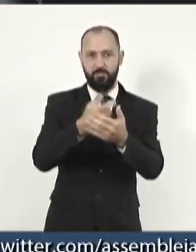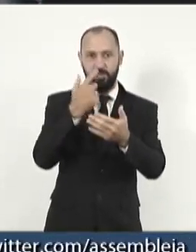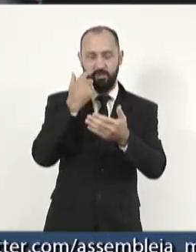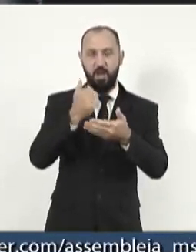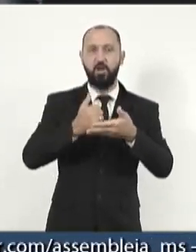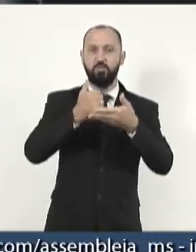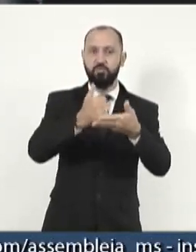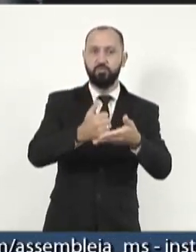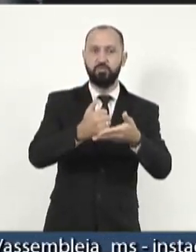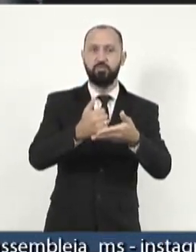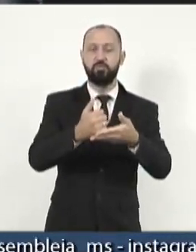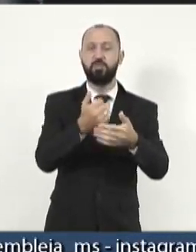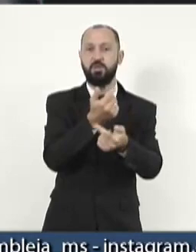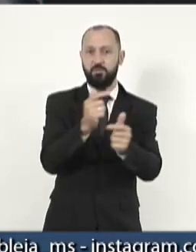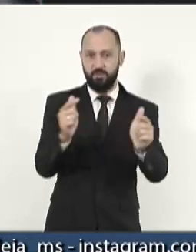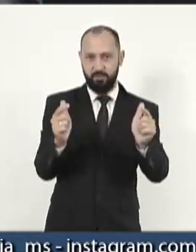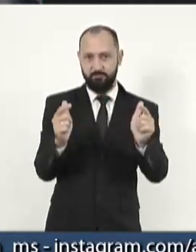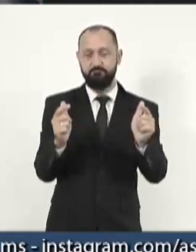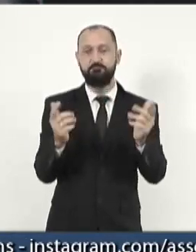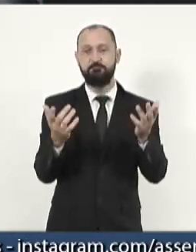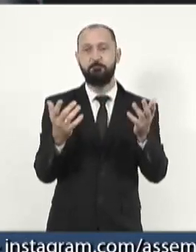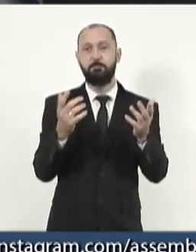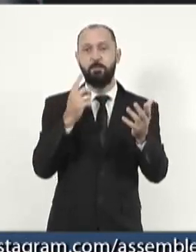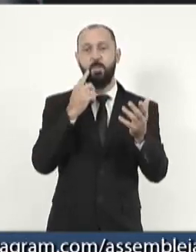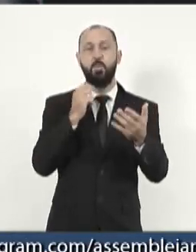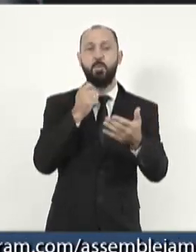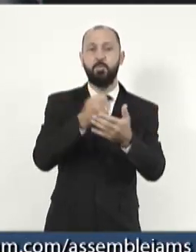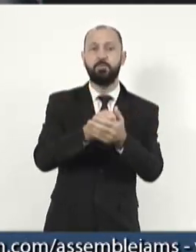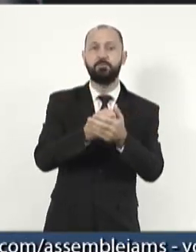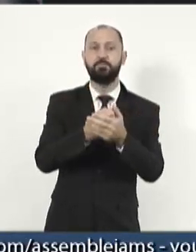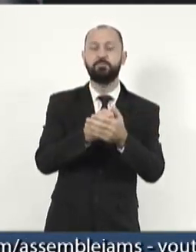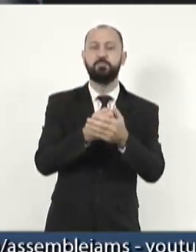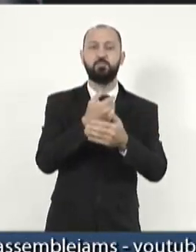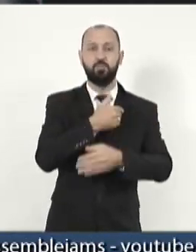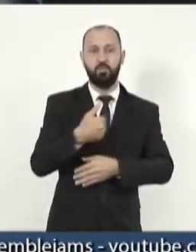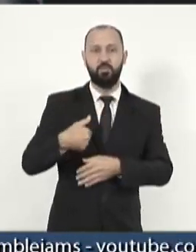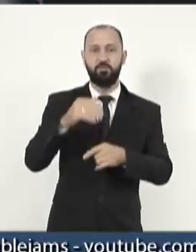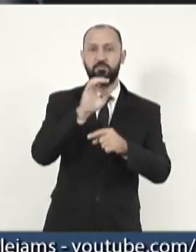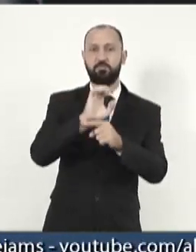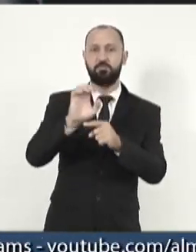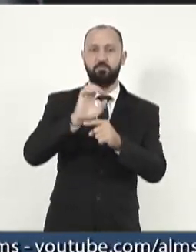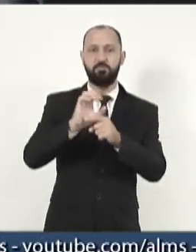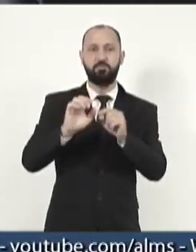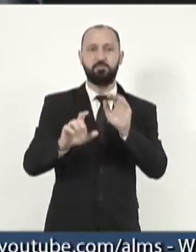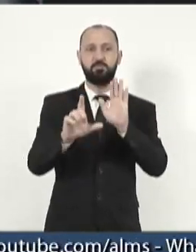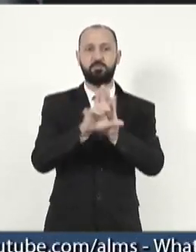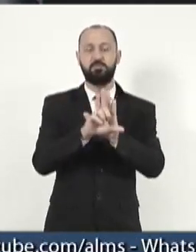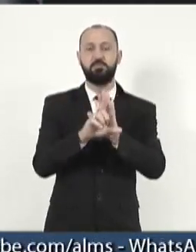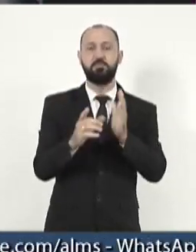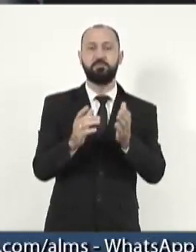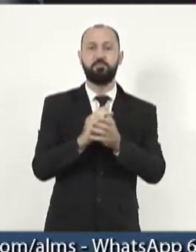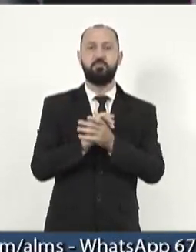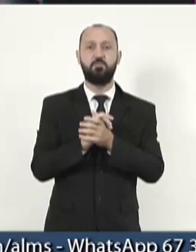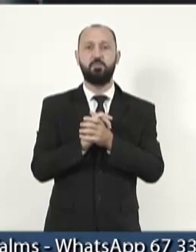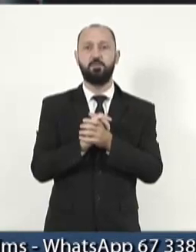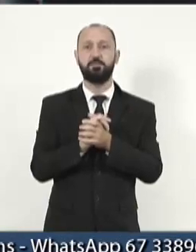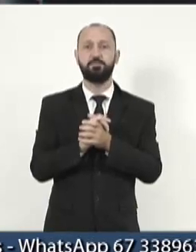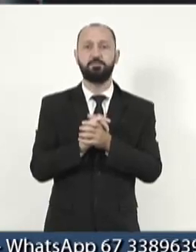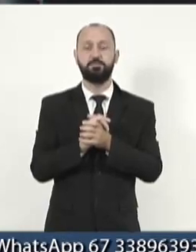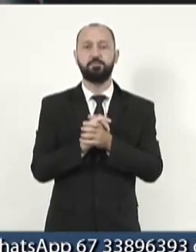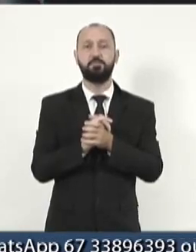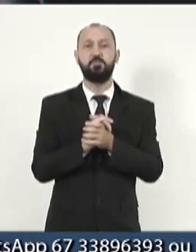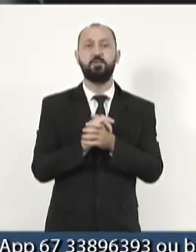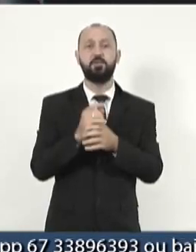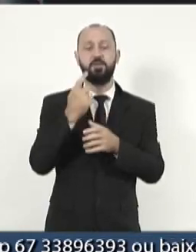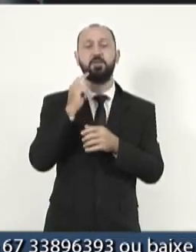que o governo protocola o projeto e essa casa vai discutir e aprovar. Muito Deputado, obrigado. só para...